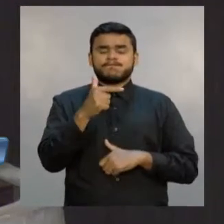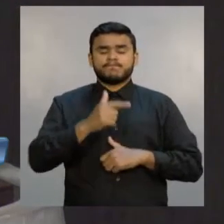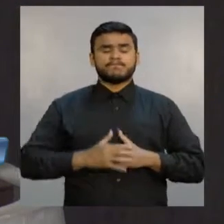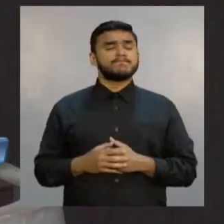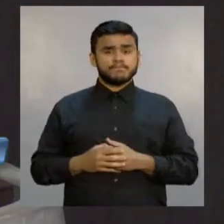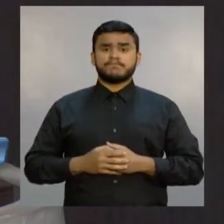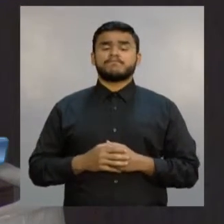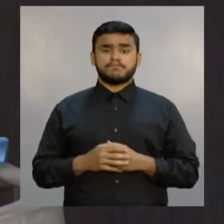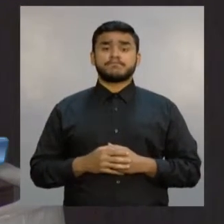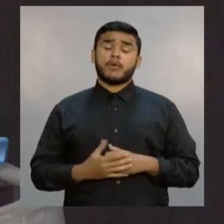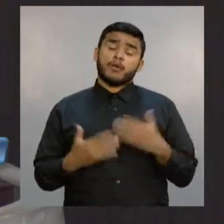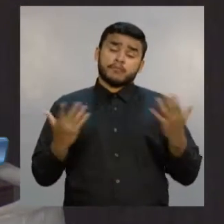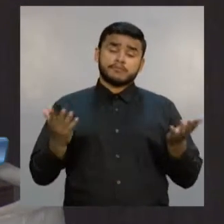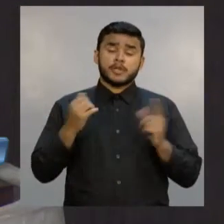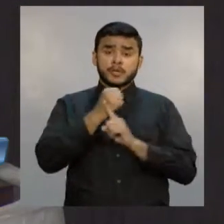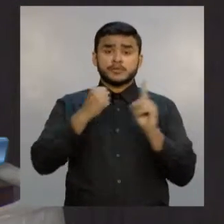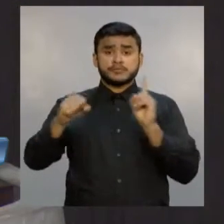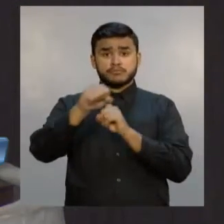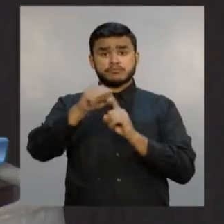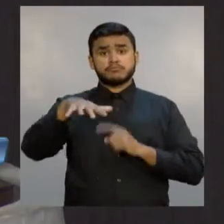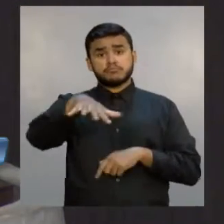Secularmente, estas sociedades,